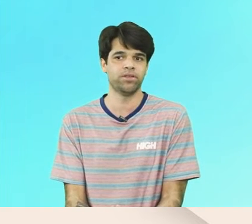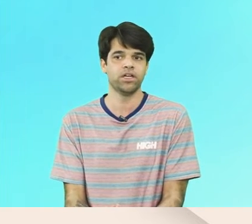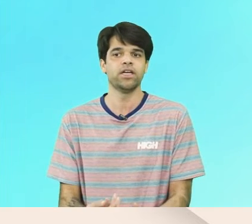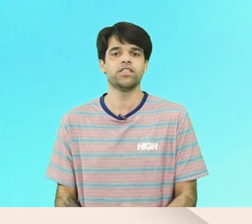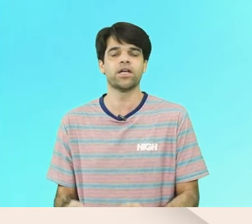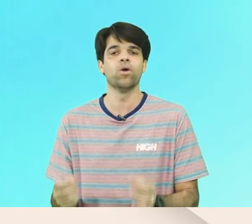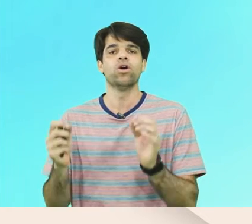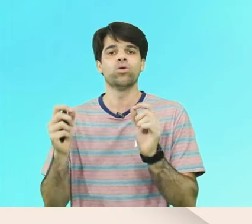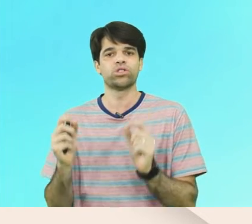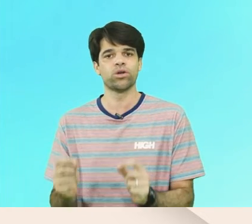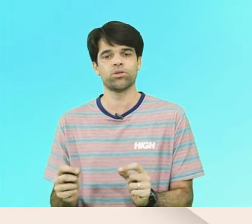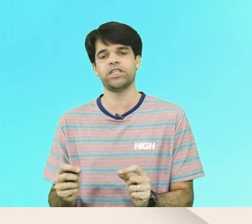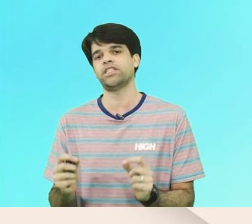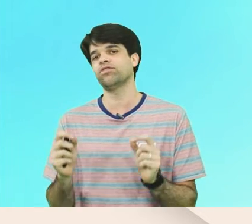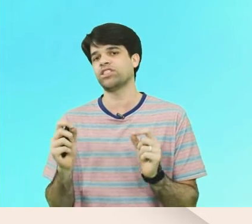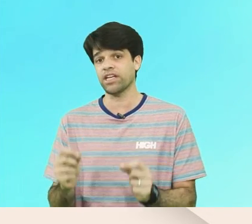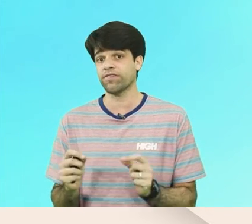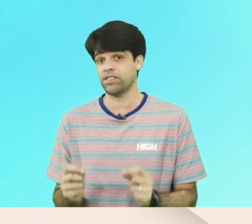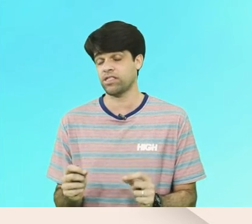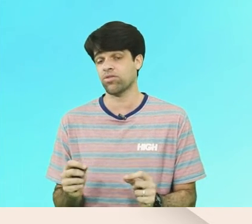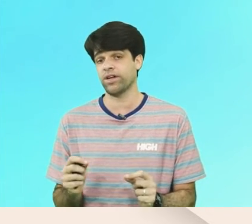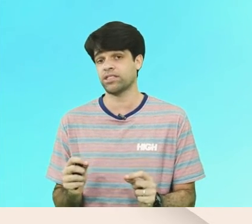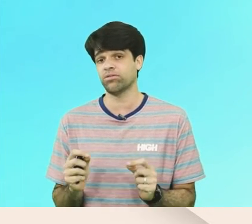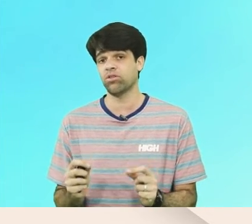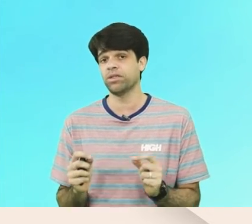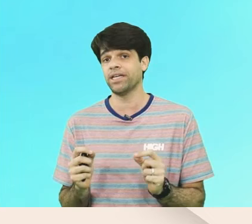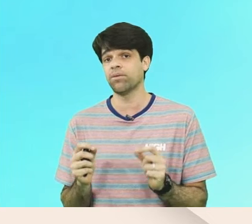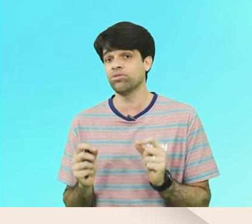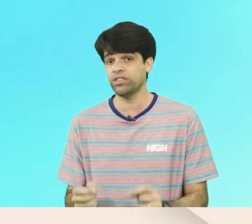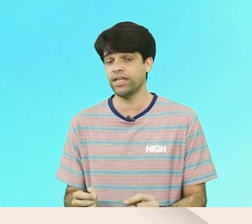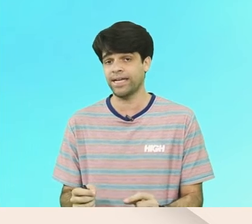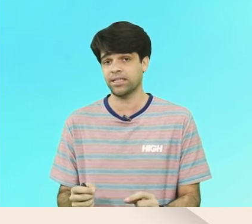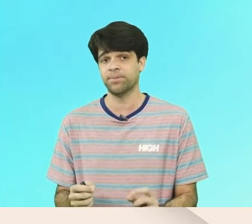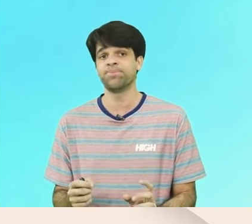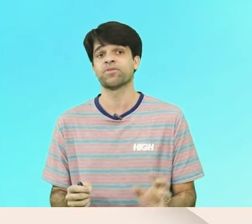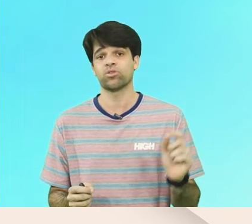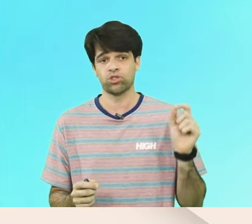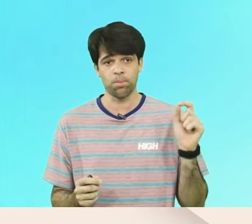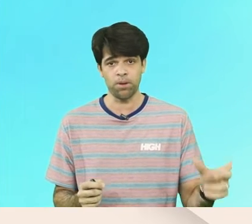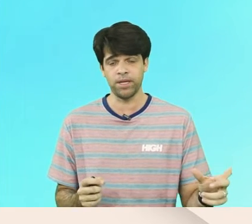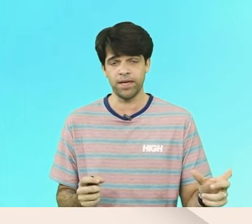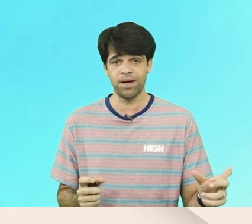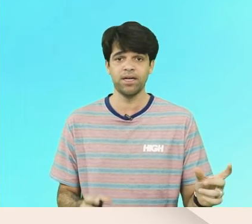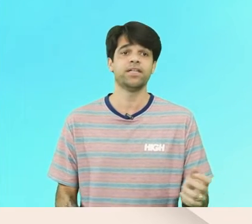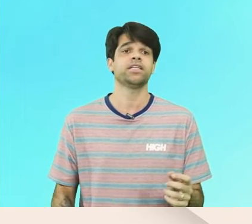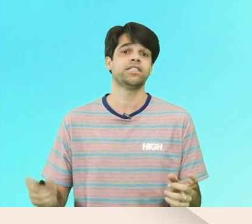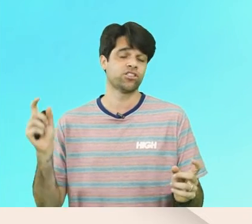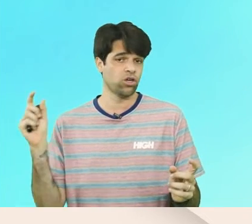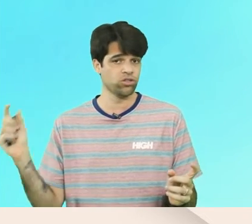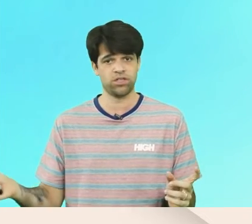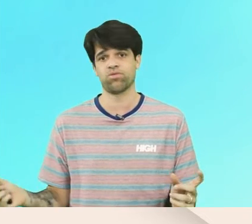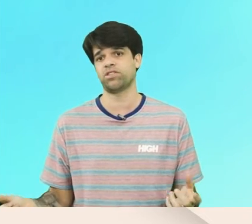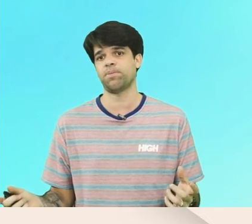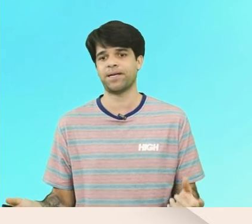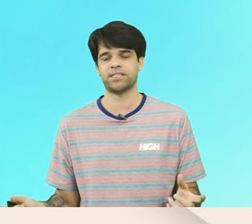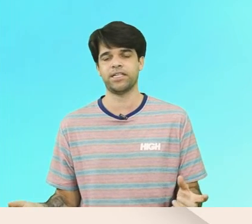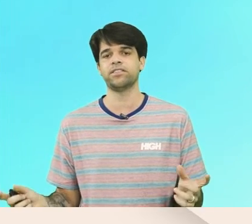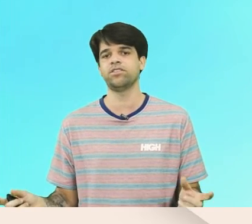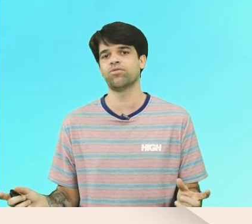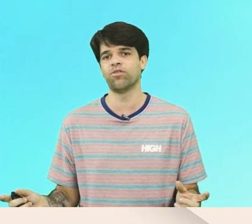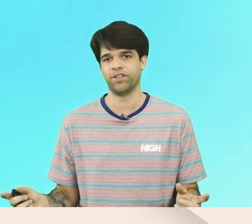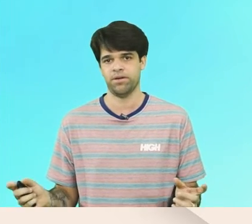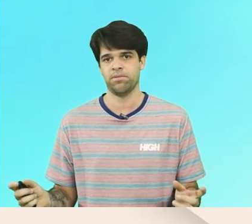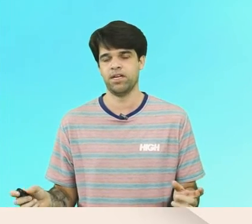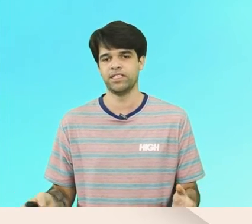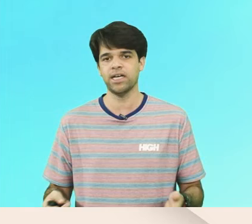de problemas. Então, os teus objetivos têm que fazer essa conexão de uma maneira muito direta do teu problema e da solução que você